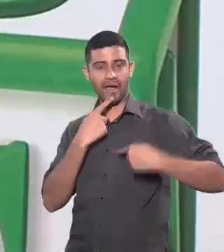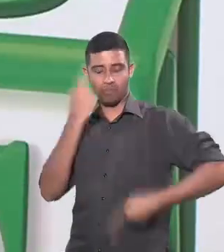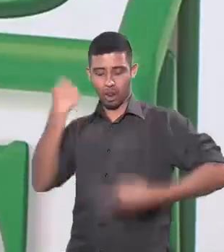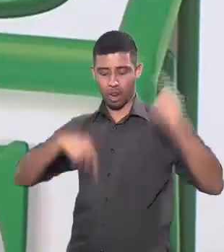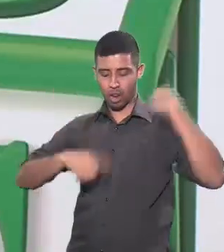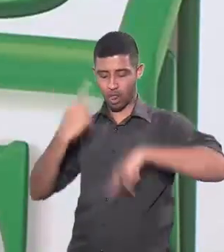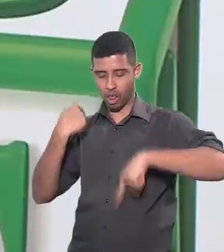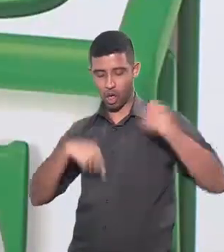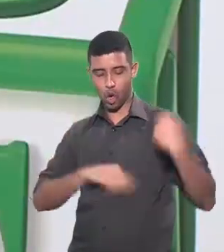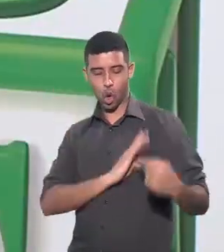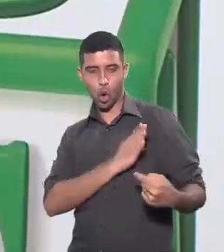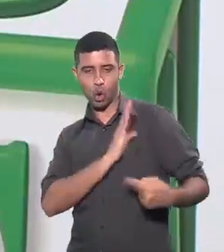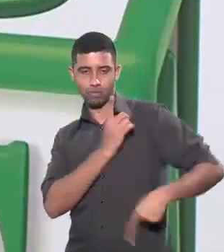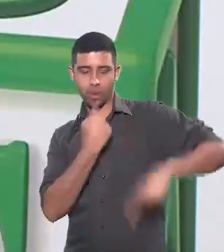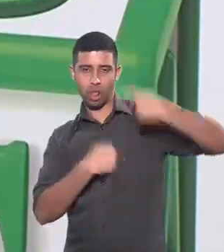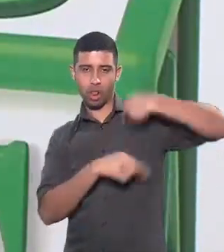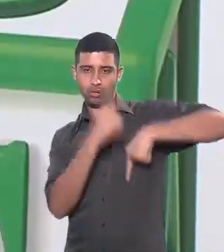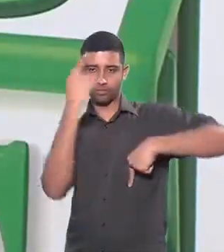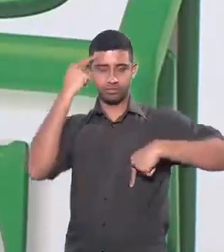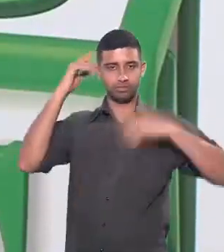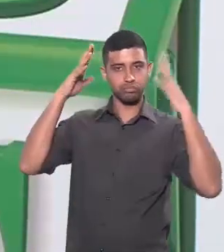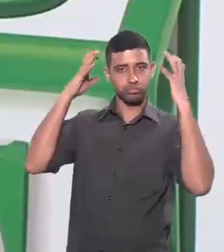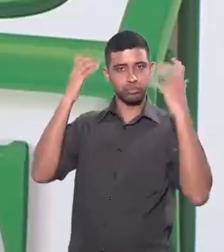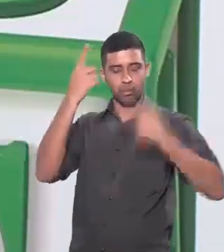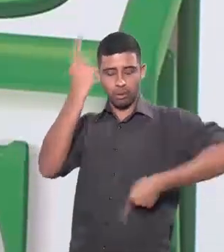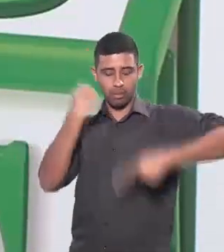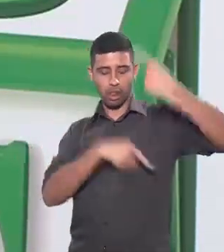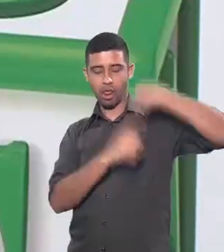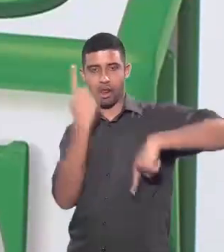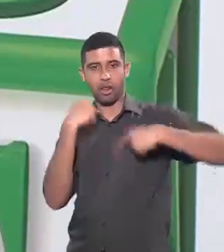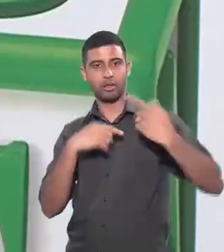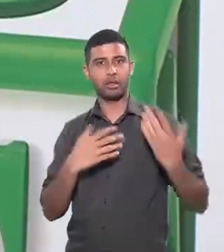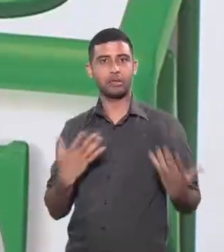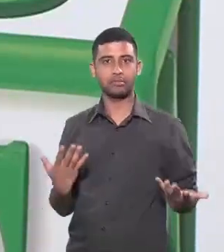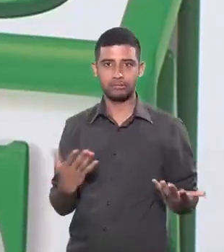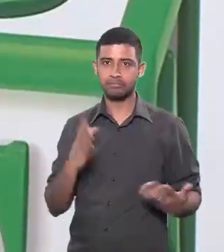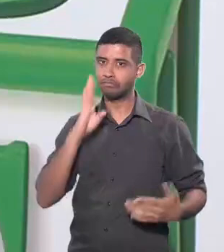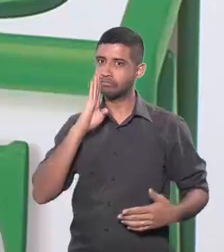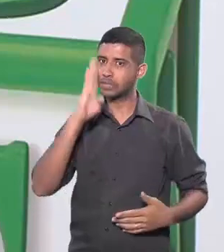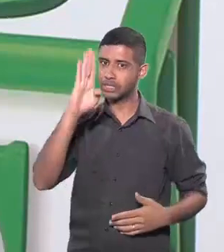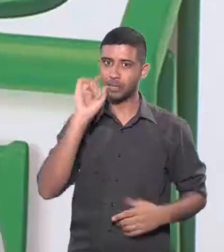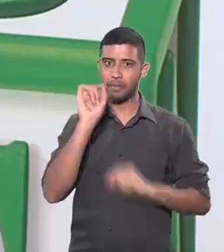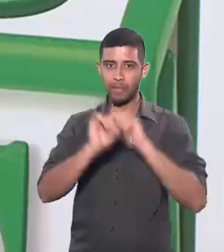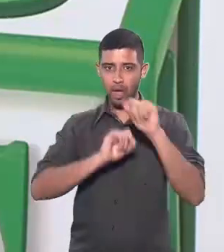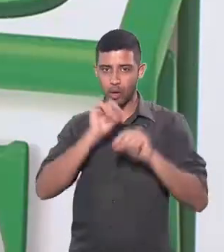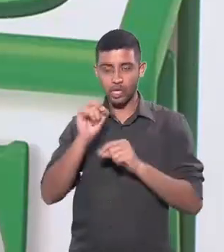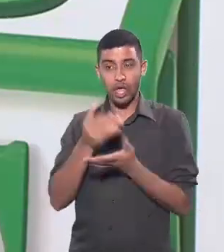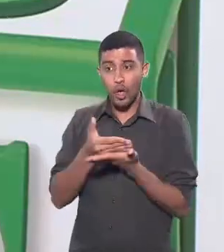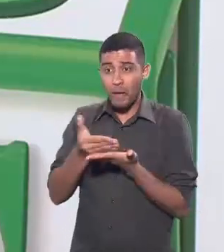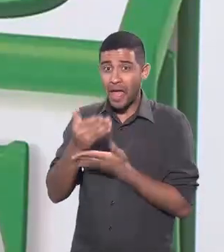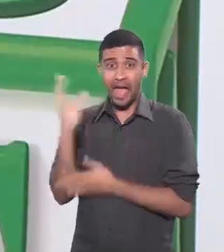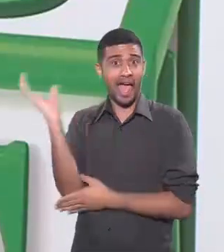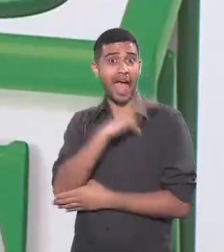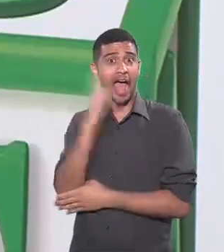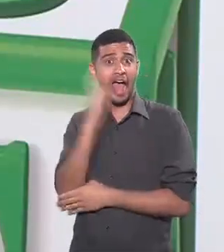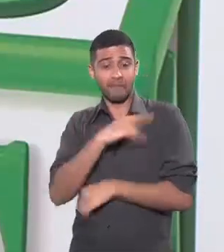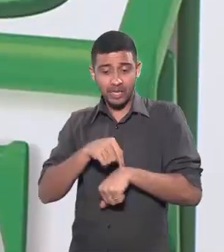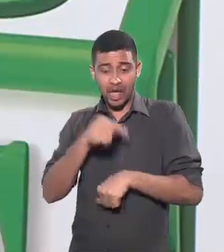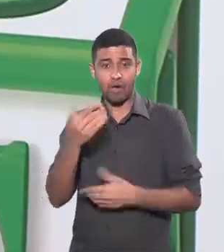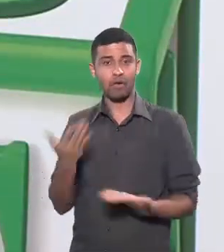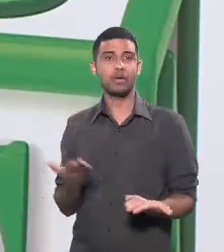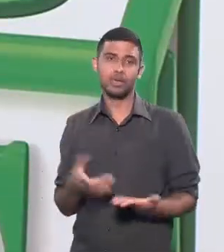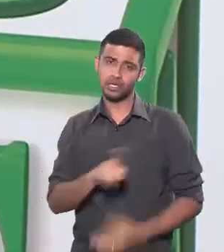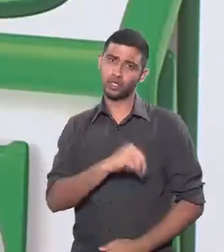né? Para coração e cérebro, que são os órgãos nobres. E é vital que isso seja iniciado o mais